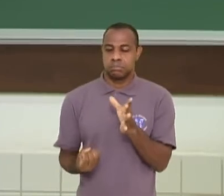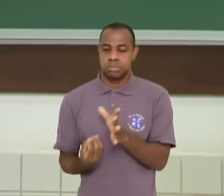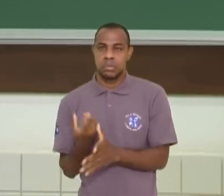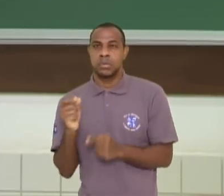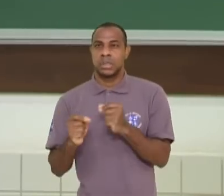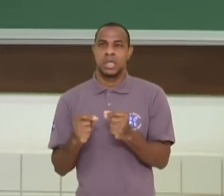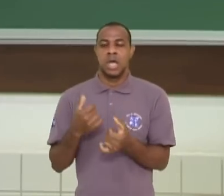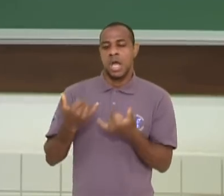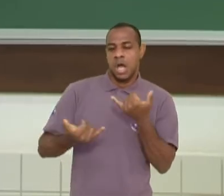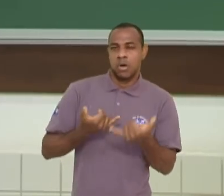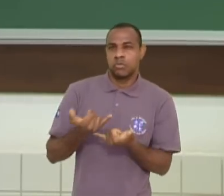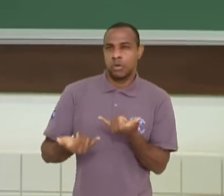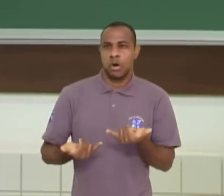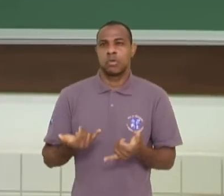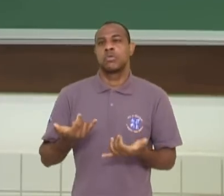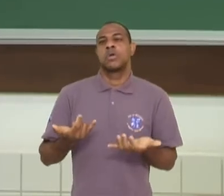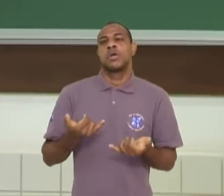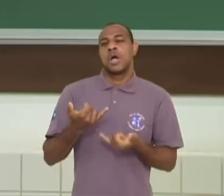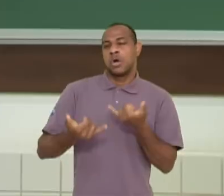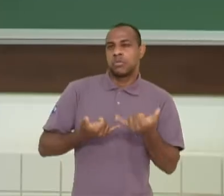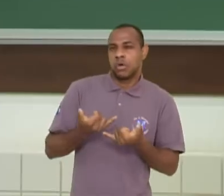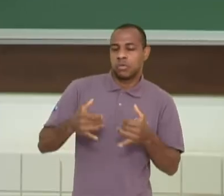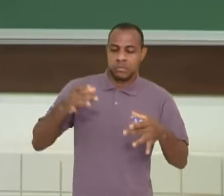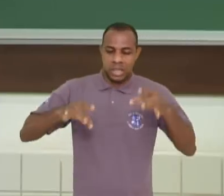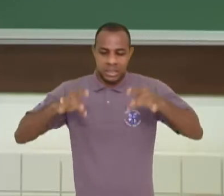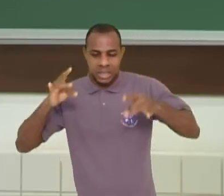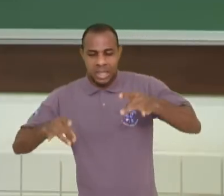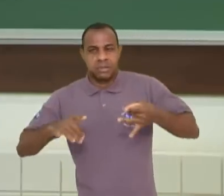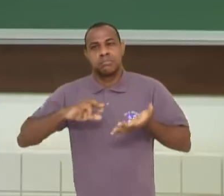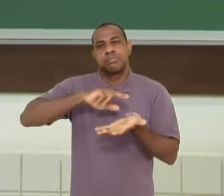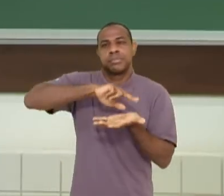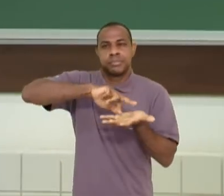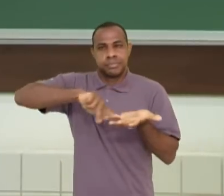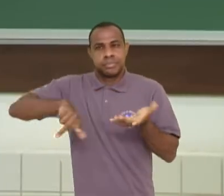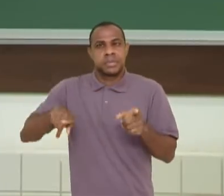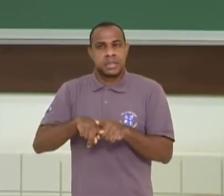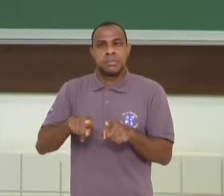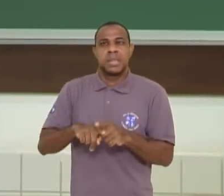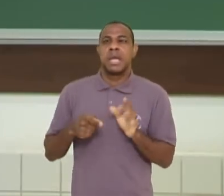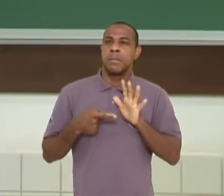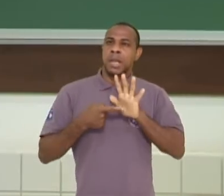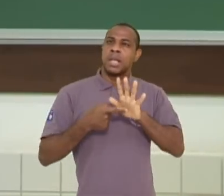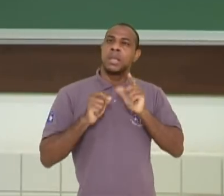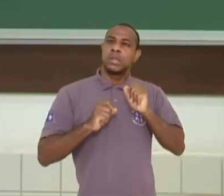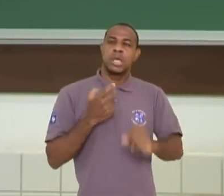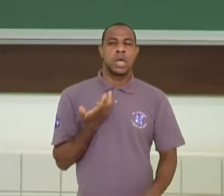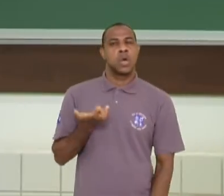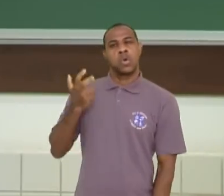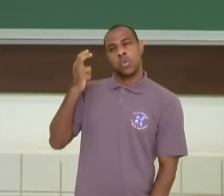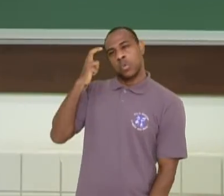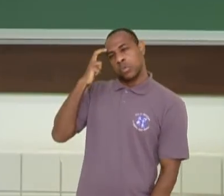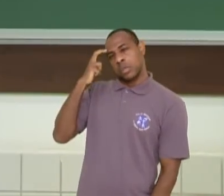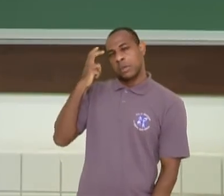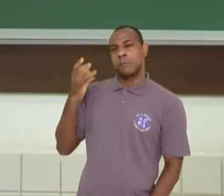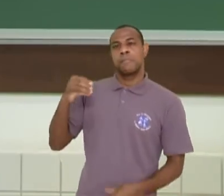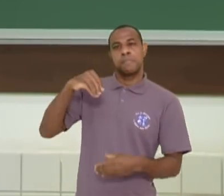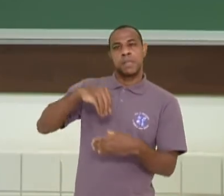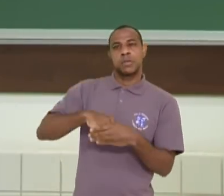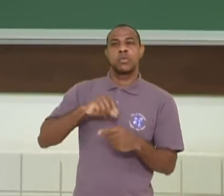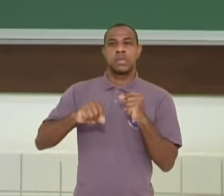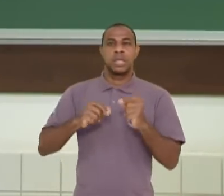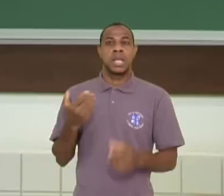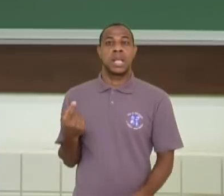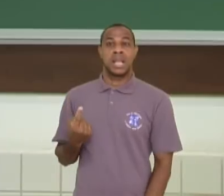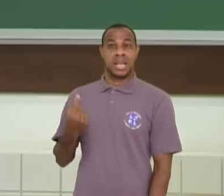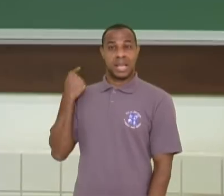ao teatro, ao universo cinematográfico, às apresentações culturais, né? Então tudo isso aí deu origem dentro da Grécia,